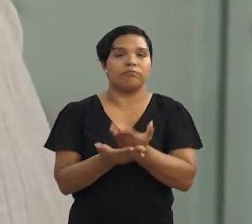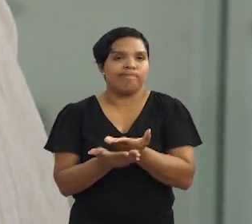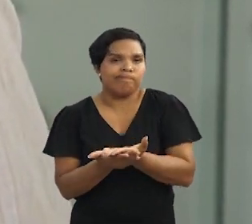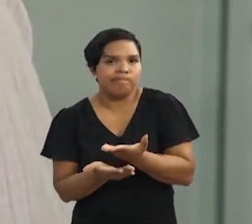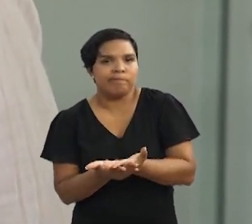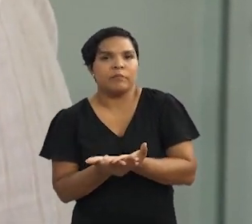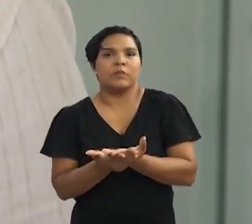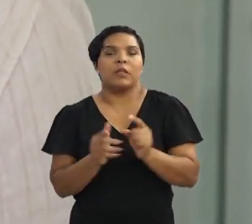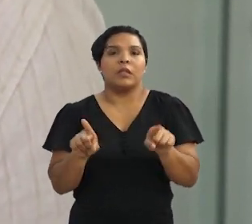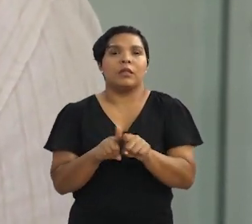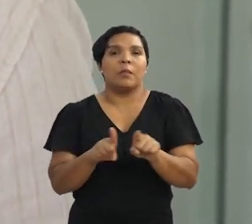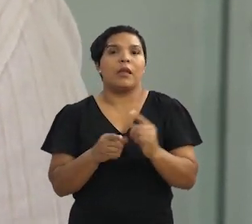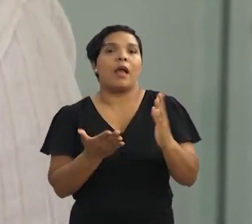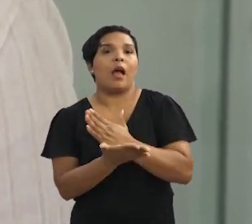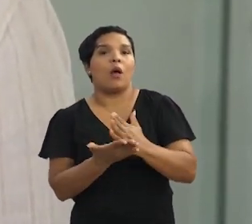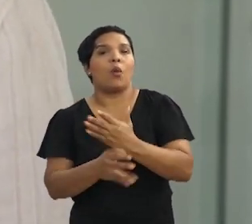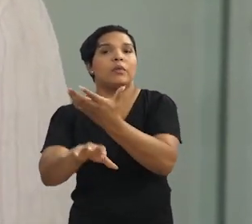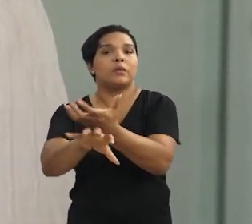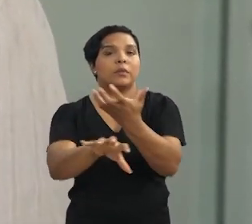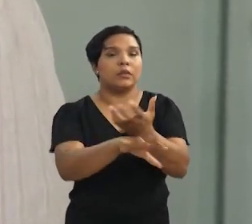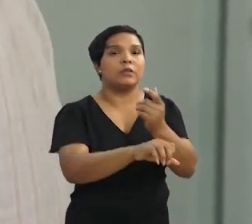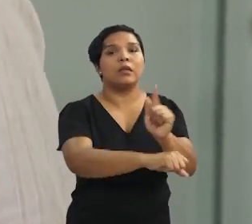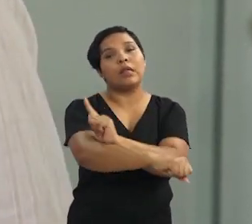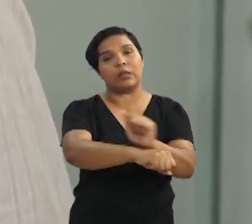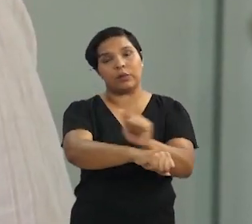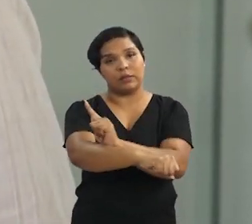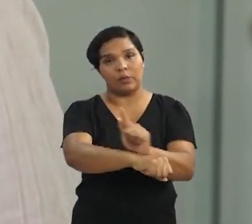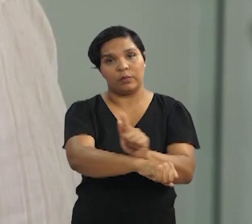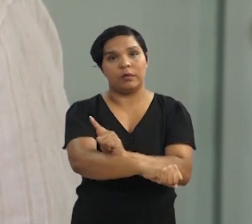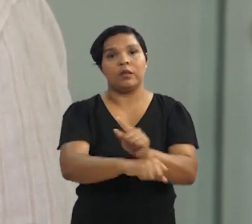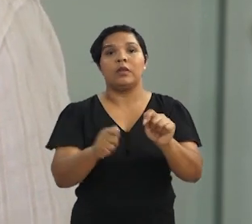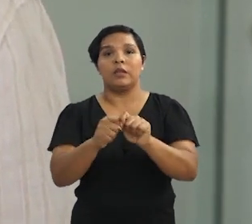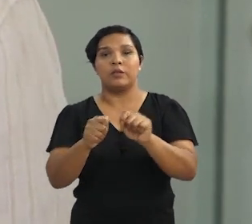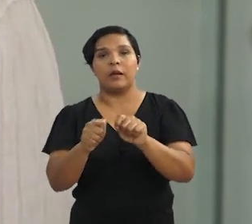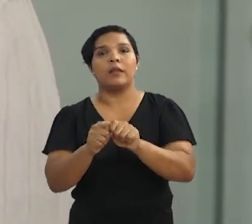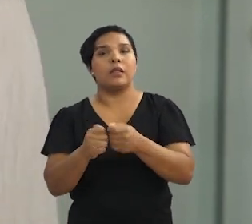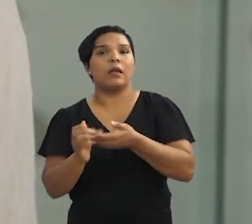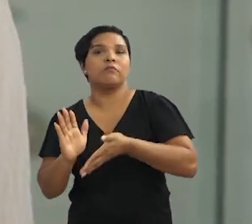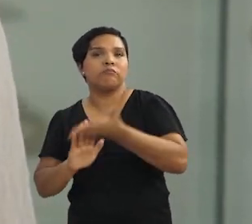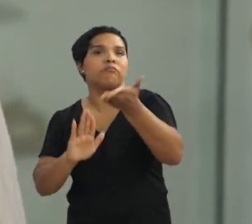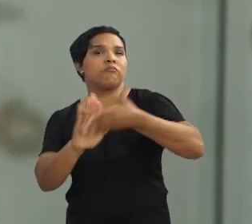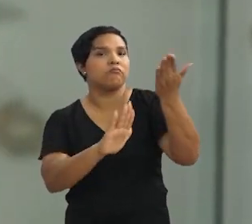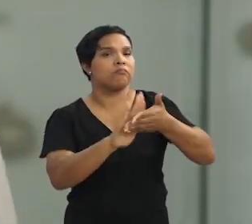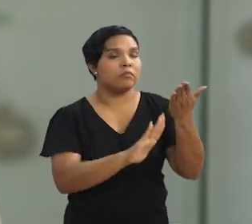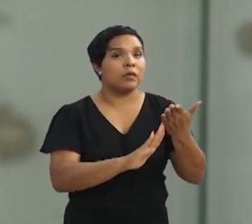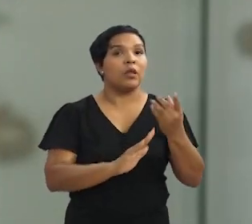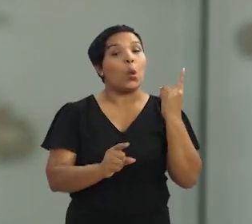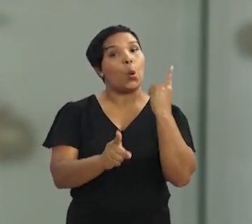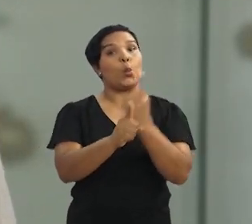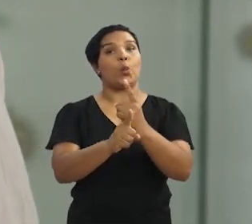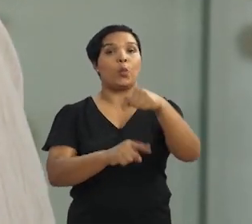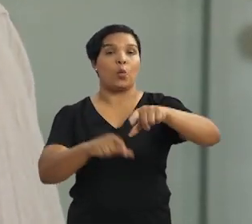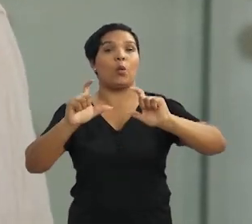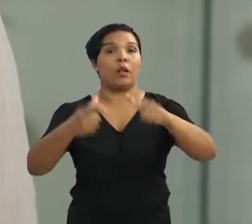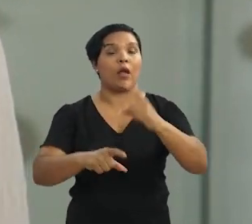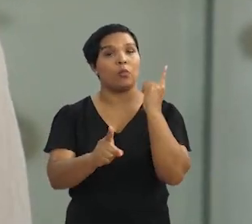mestrado, doutorado, né? E também alguma disciplina de campo da graduação, em que a gente faz excursões assim. Esse local onde